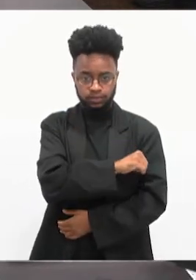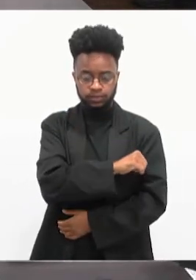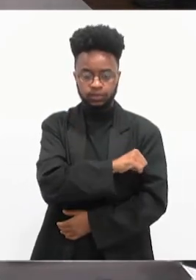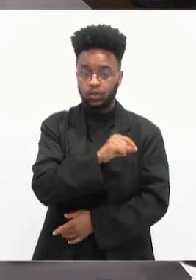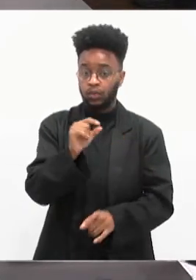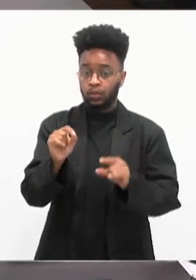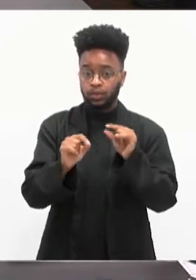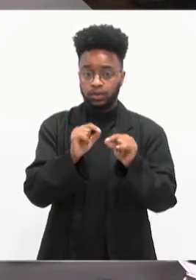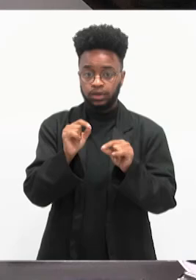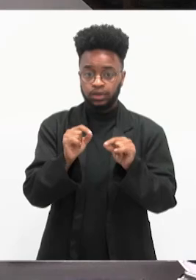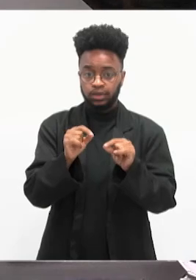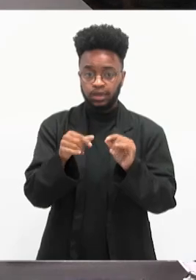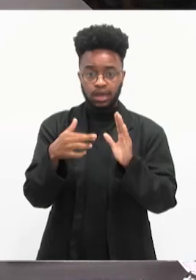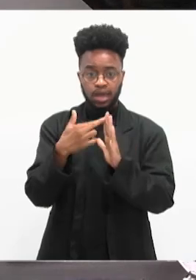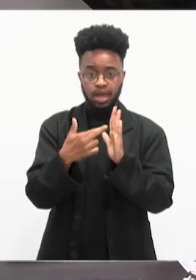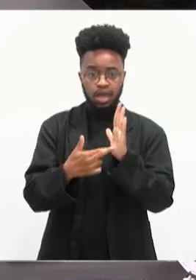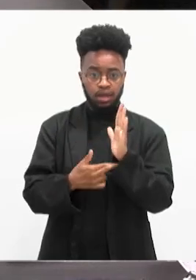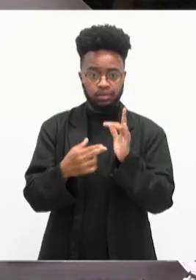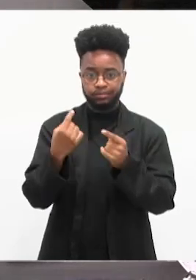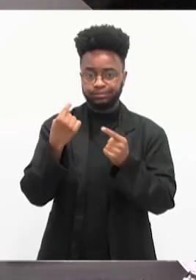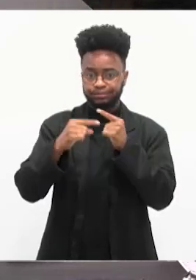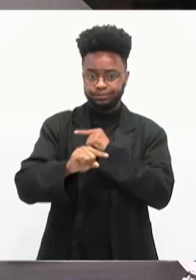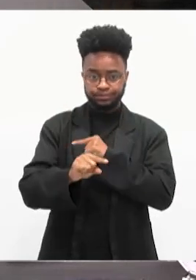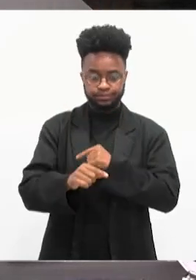é critérios díspares.